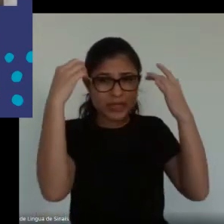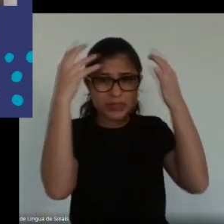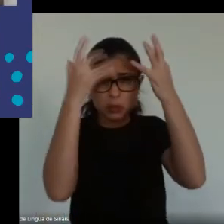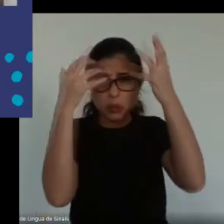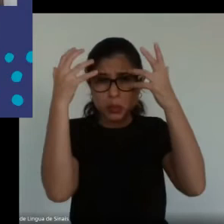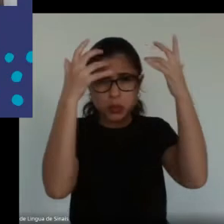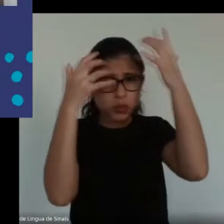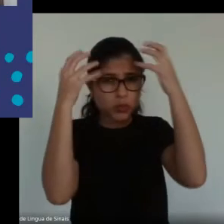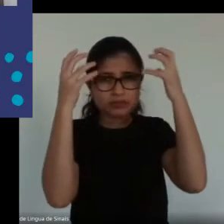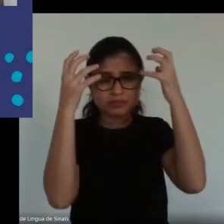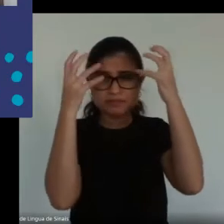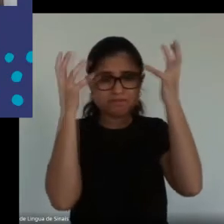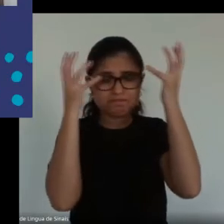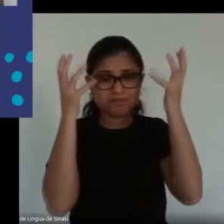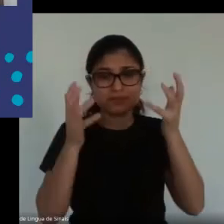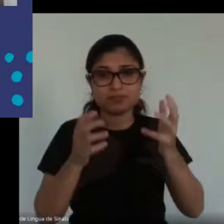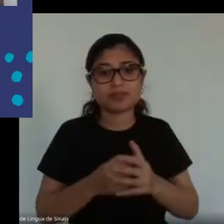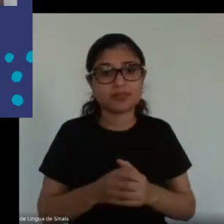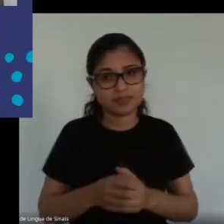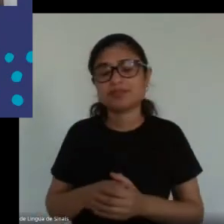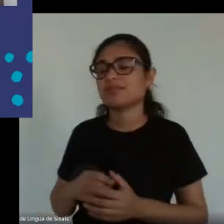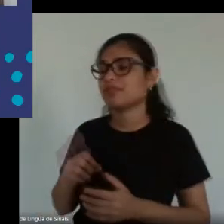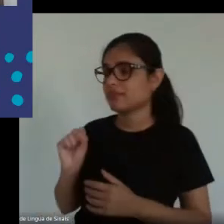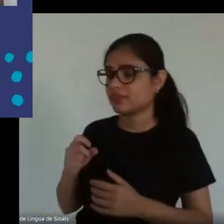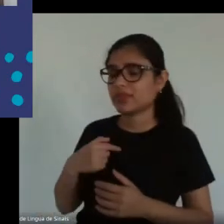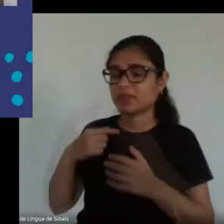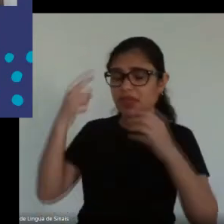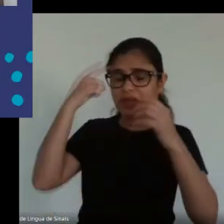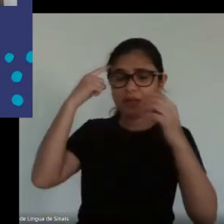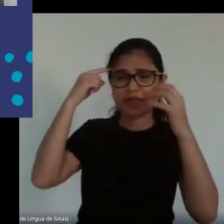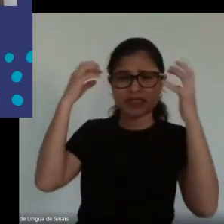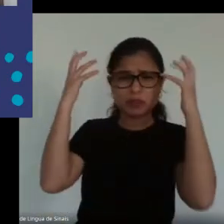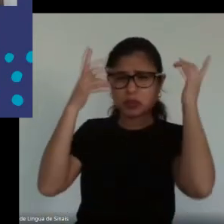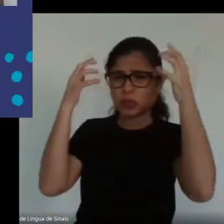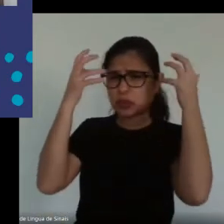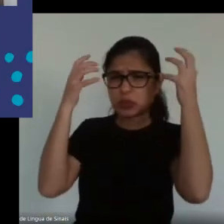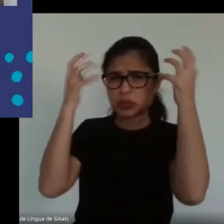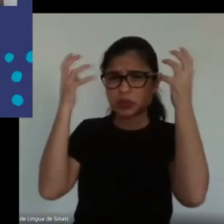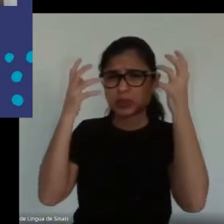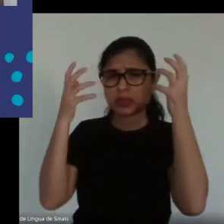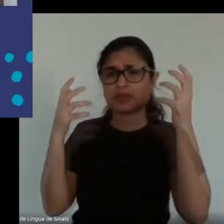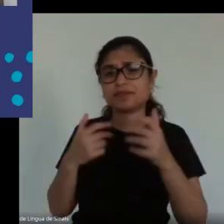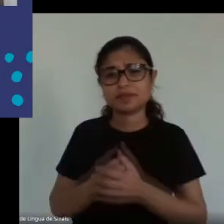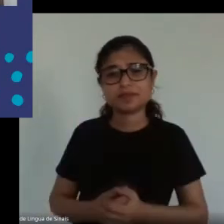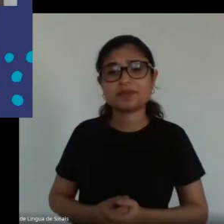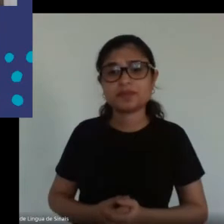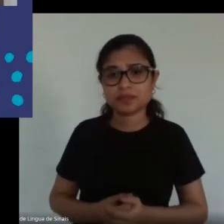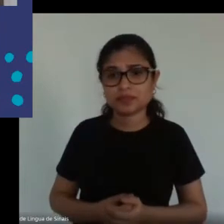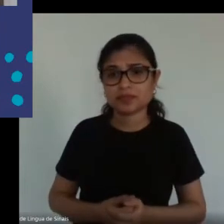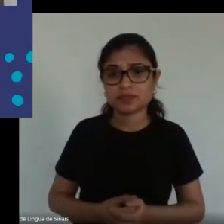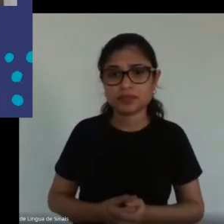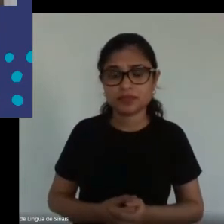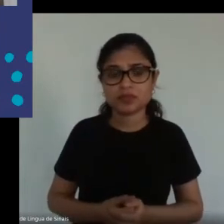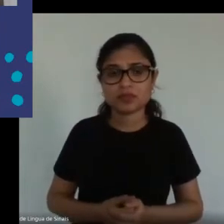fala, a minha cabeça está fervendo, eu estou me sentindo uma panela de pressão. Aí a gente tem que falar para essas pessoas que, olha, elas não são